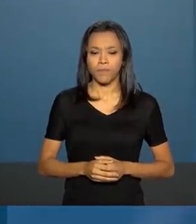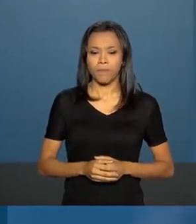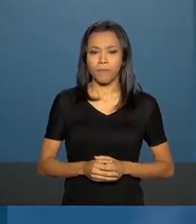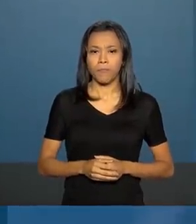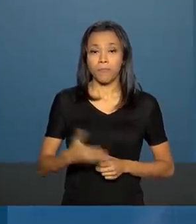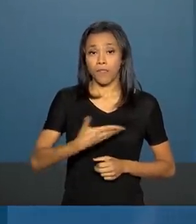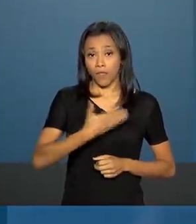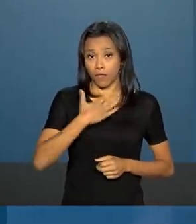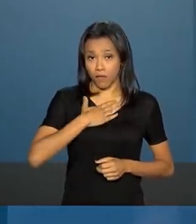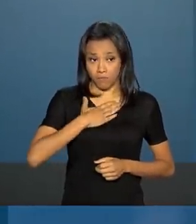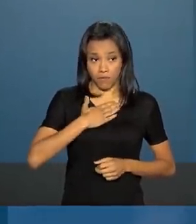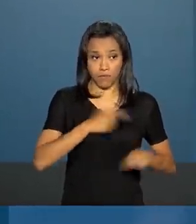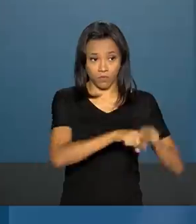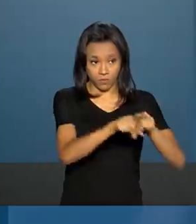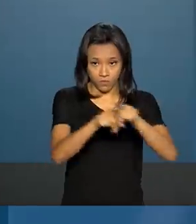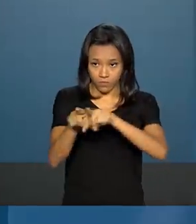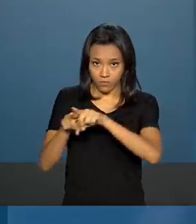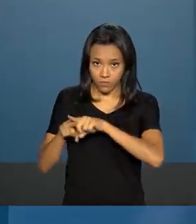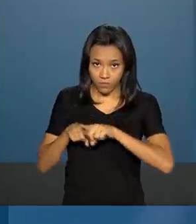Meus irmãos,